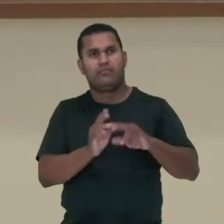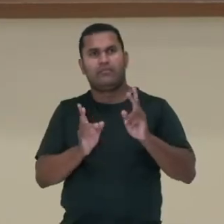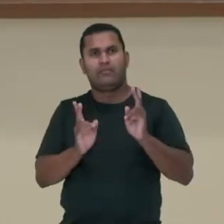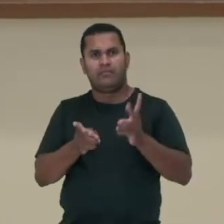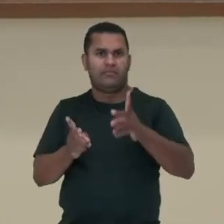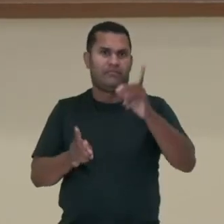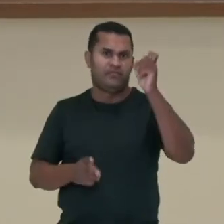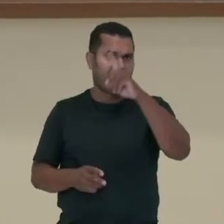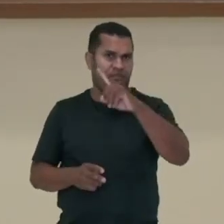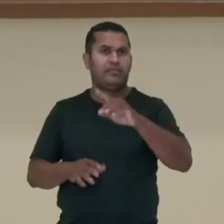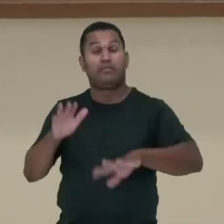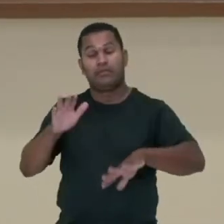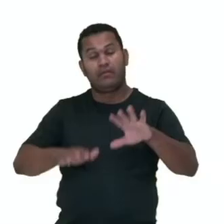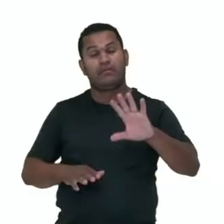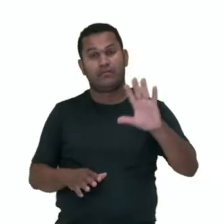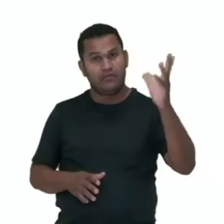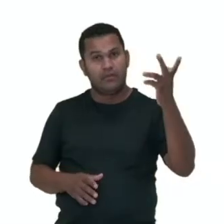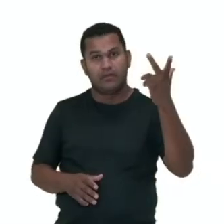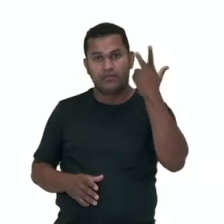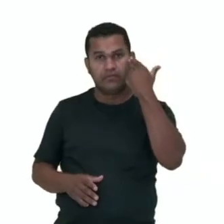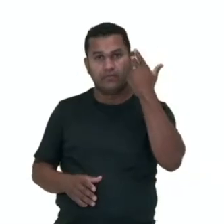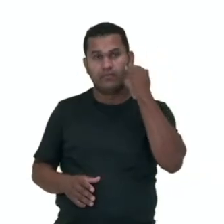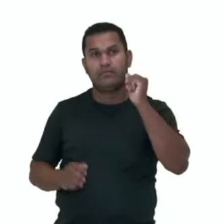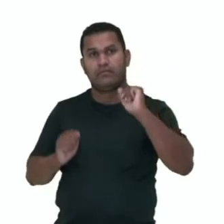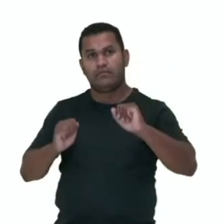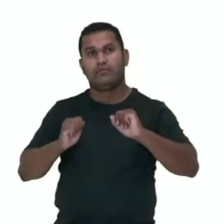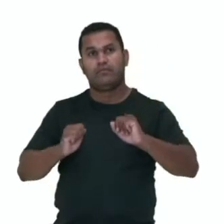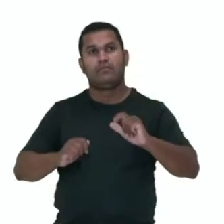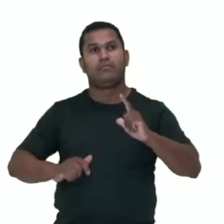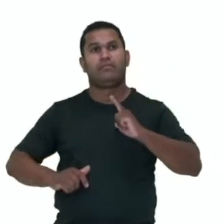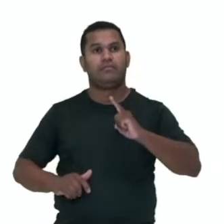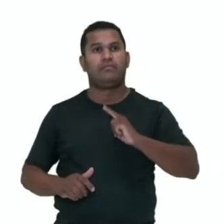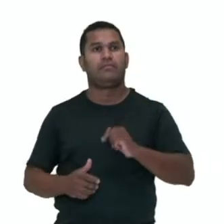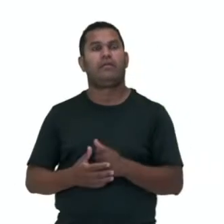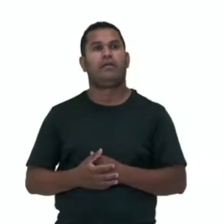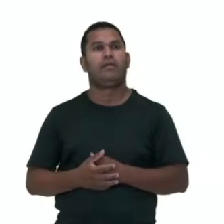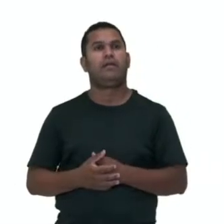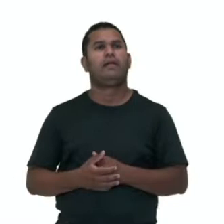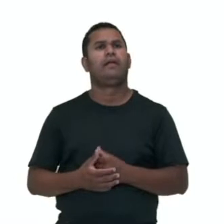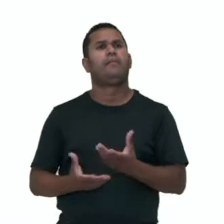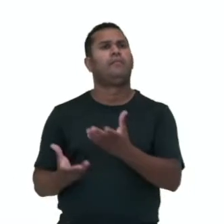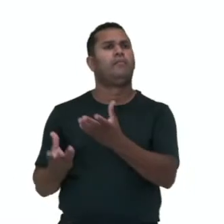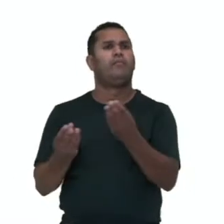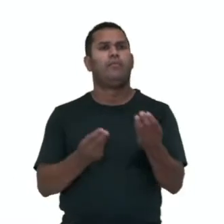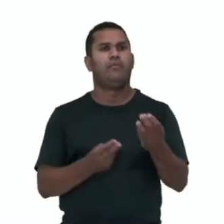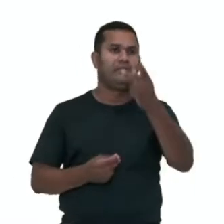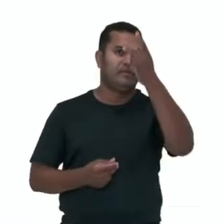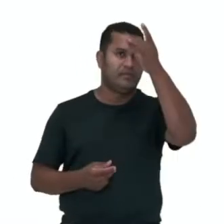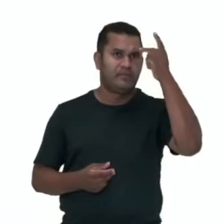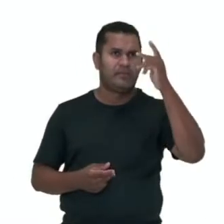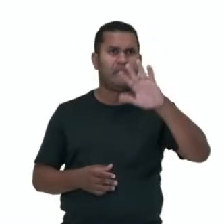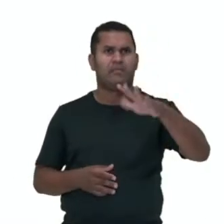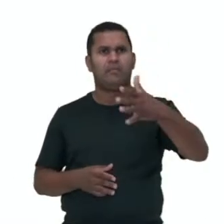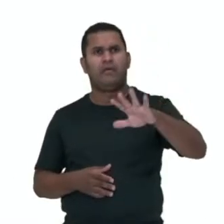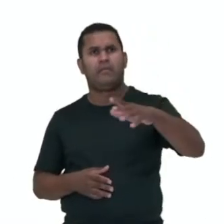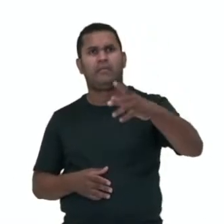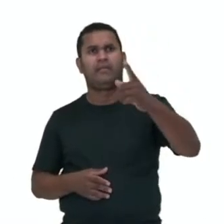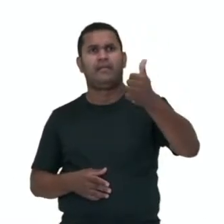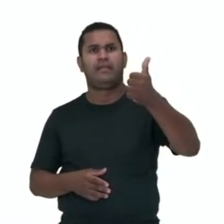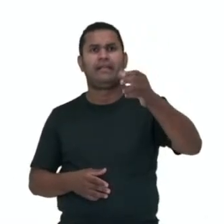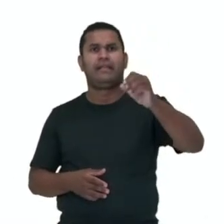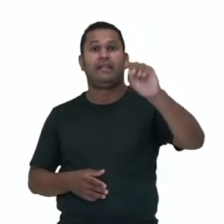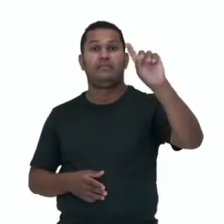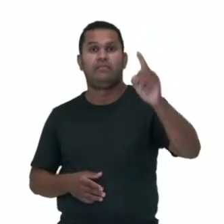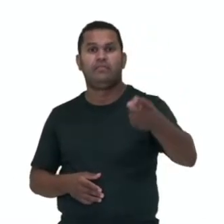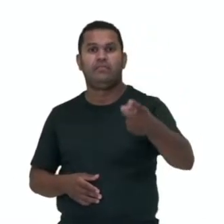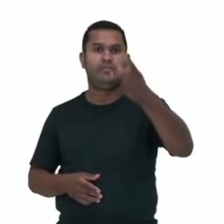ok? Como essa característica é de fácil, ela não é rara, ela está presente em cada 1.000 ou 10.000 pessoas,